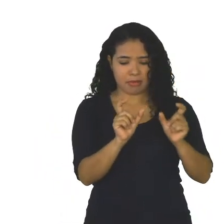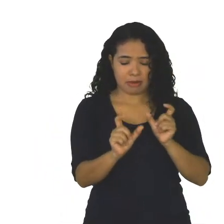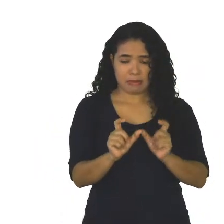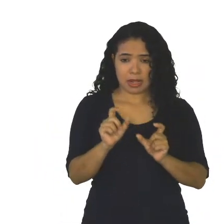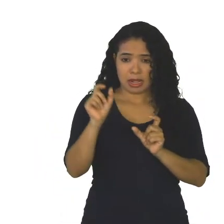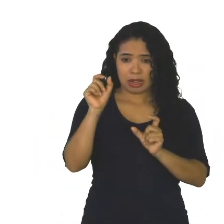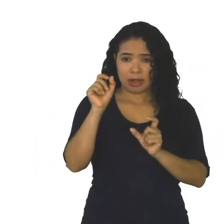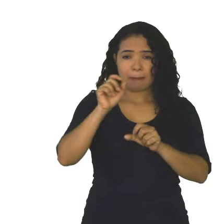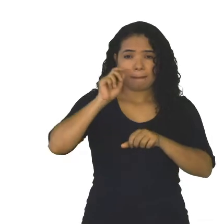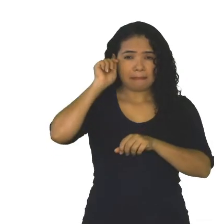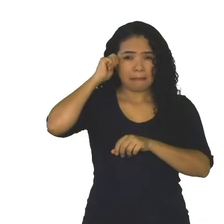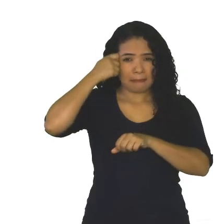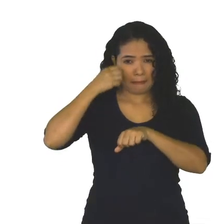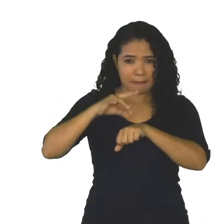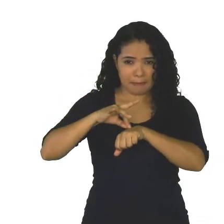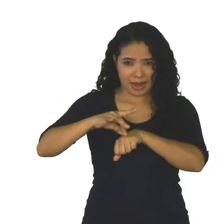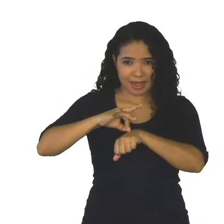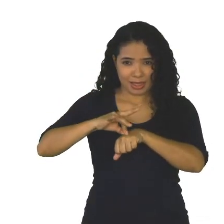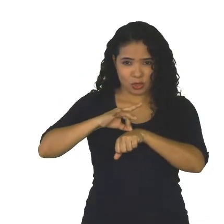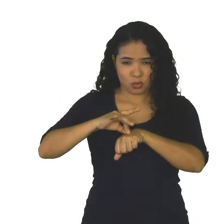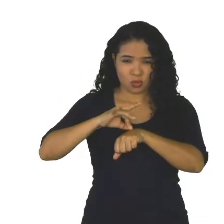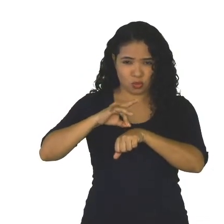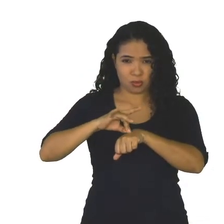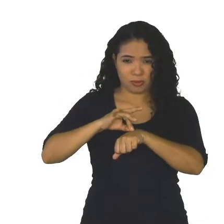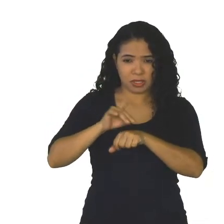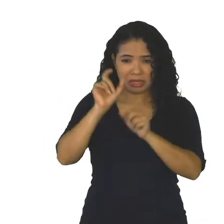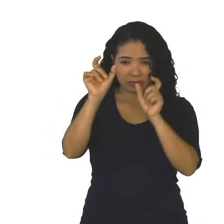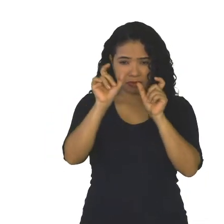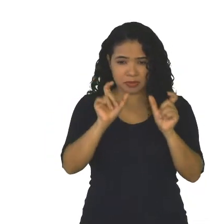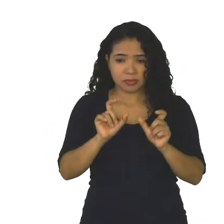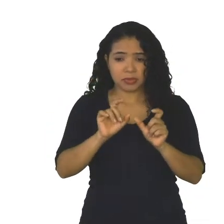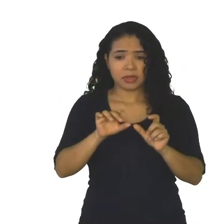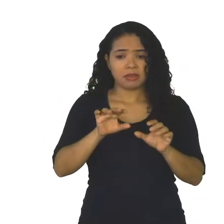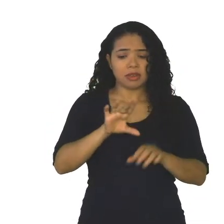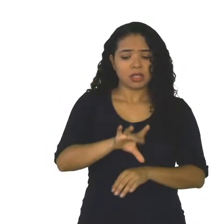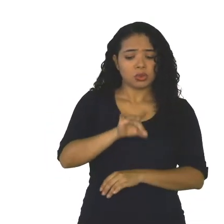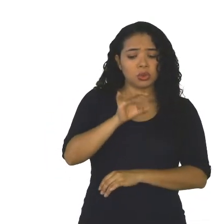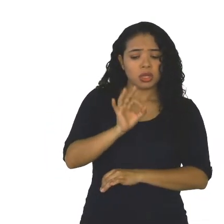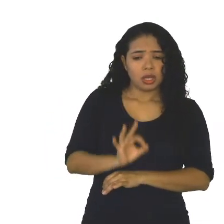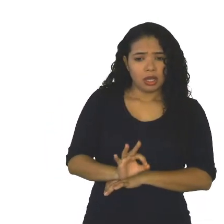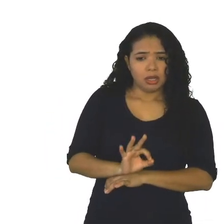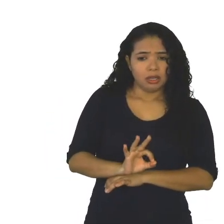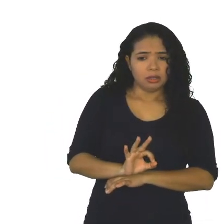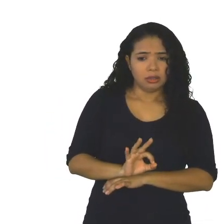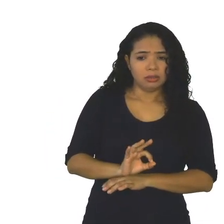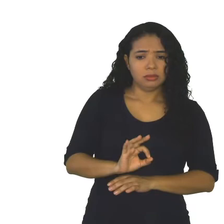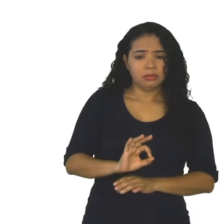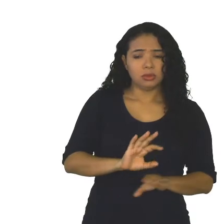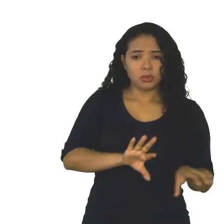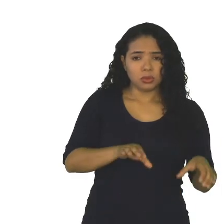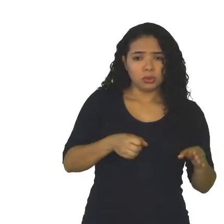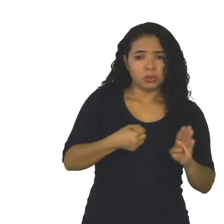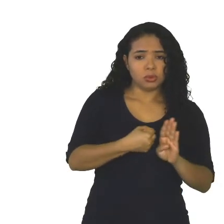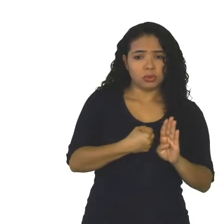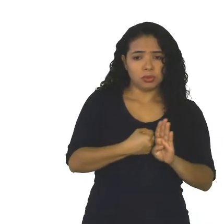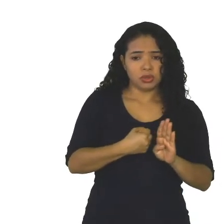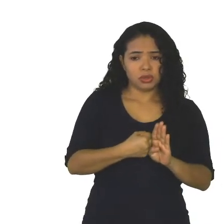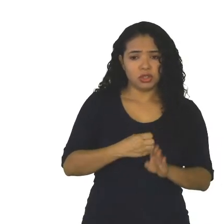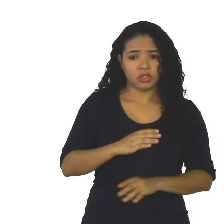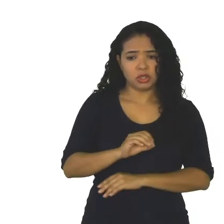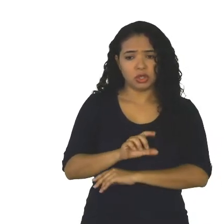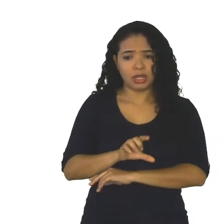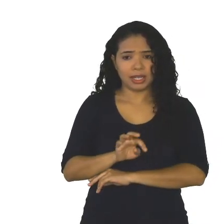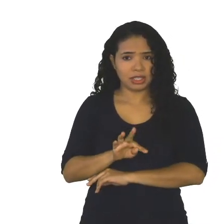coletivos ou substantivos comuns, ok? São muitos os tipos de substantivo, viu? Então é bom vocês darem